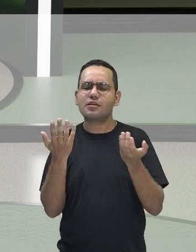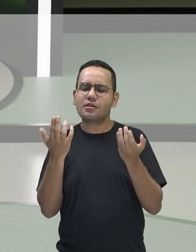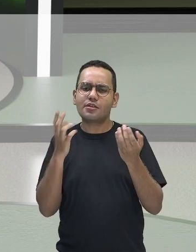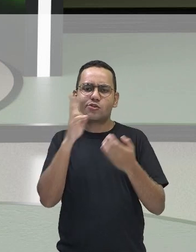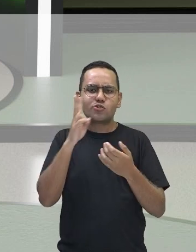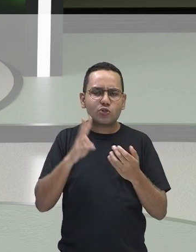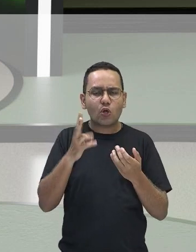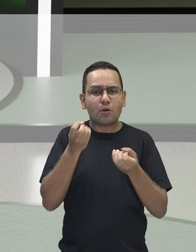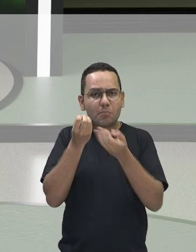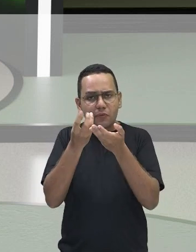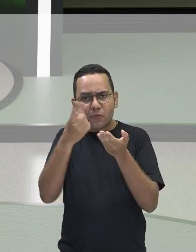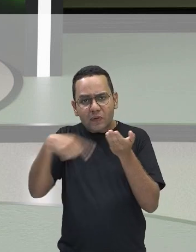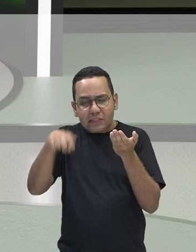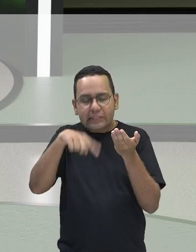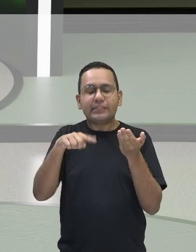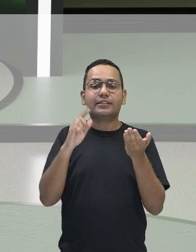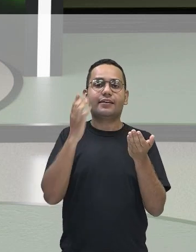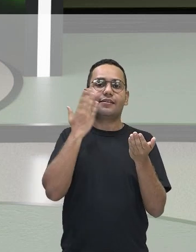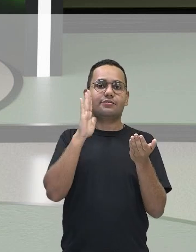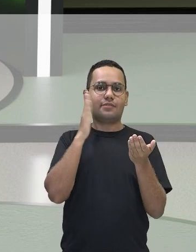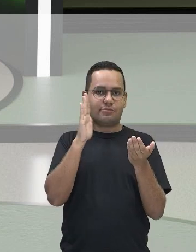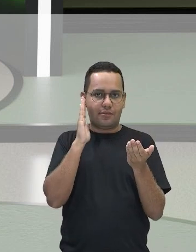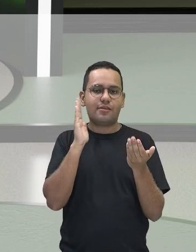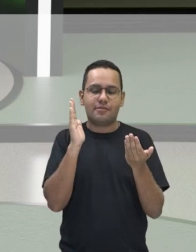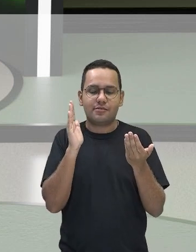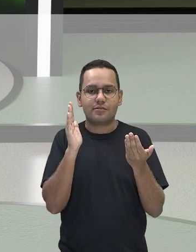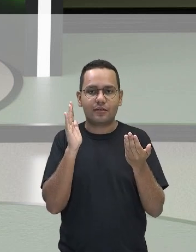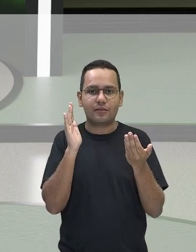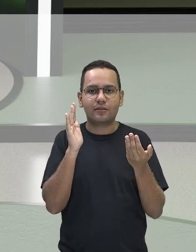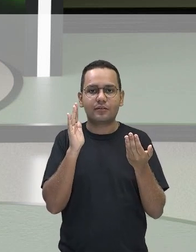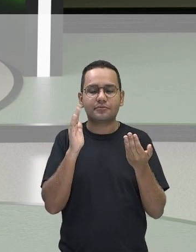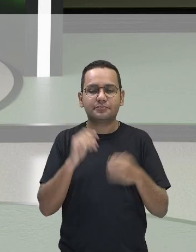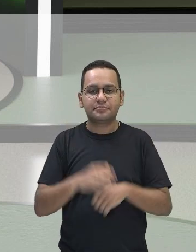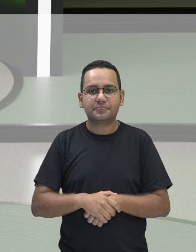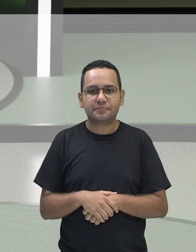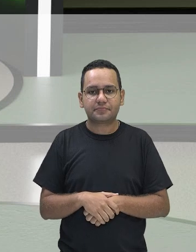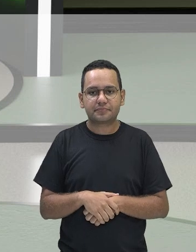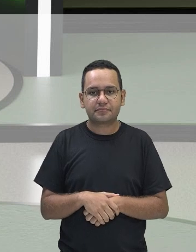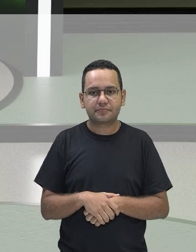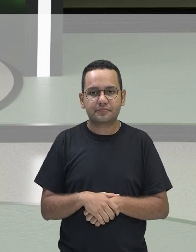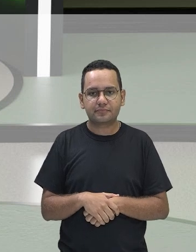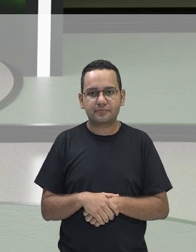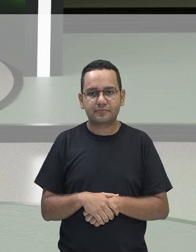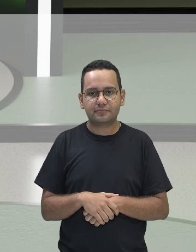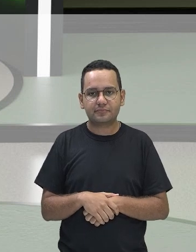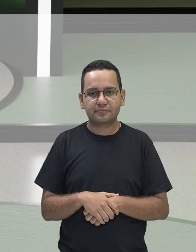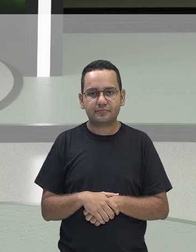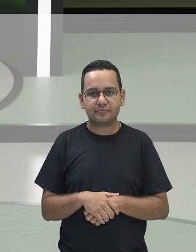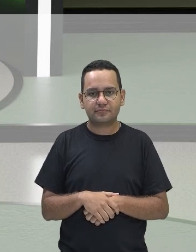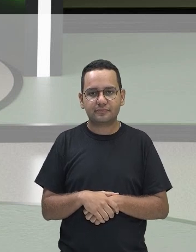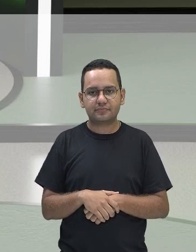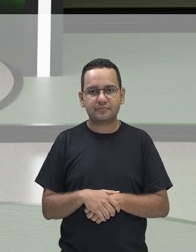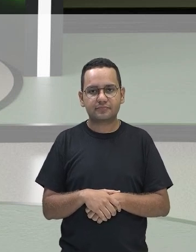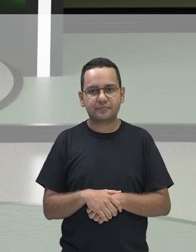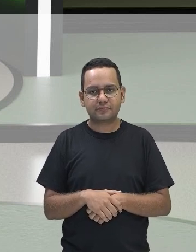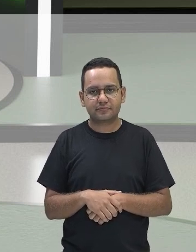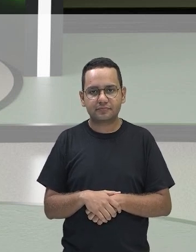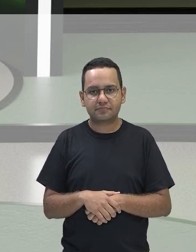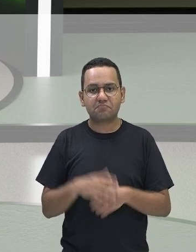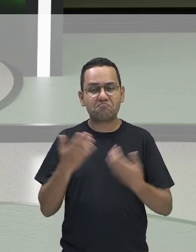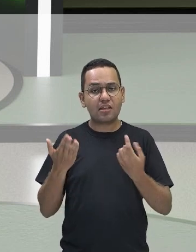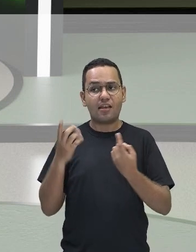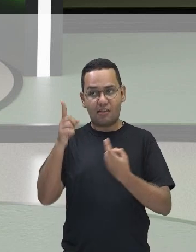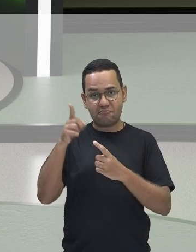histórias para convencer para a gente a entender de onde que nós viemos, de onde que aparecem os bebês. E uma delas é